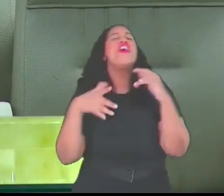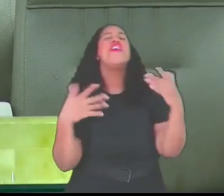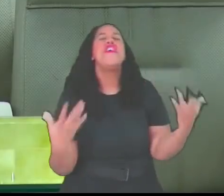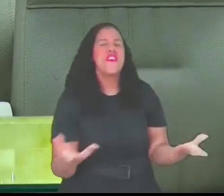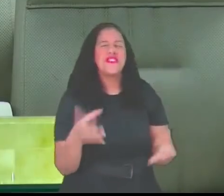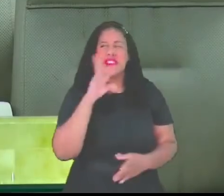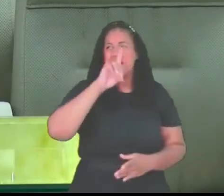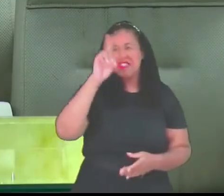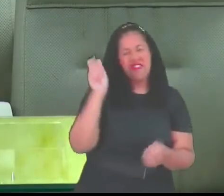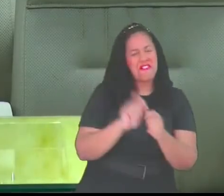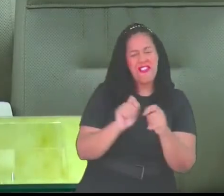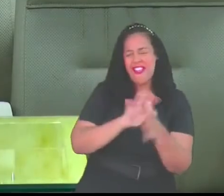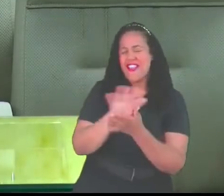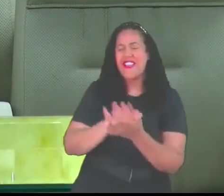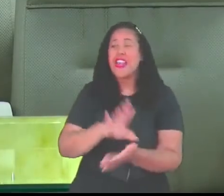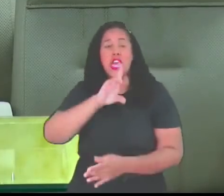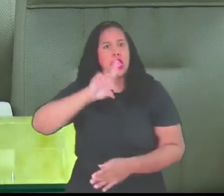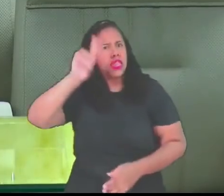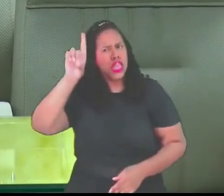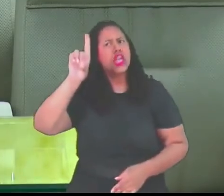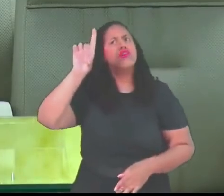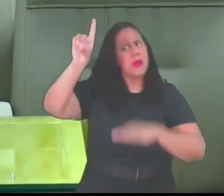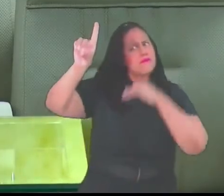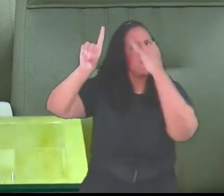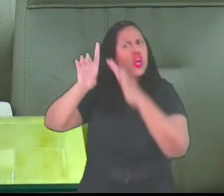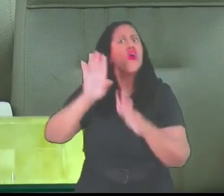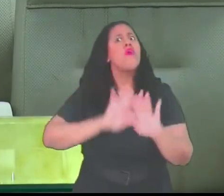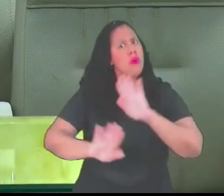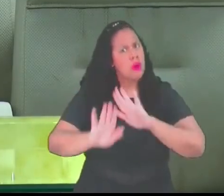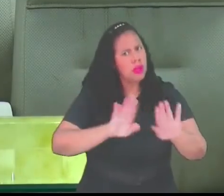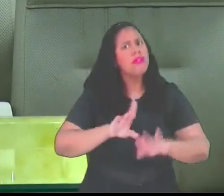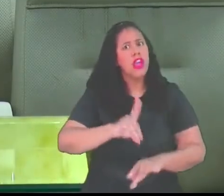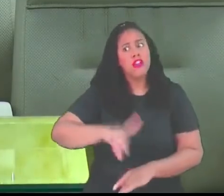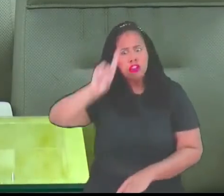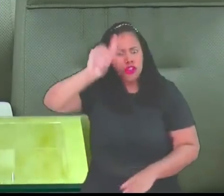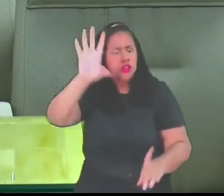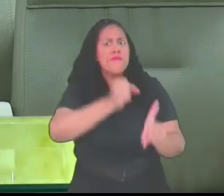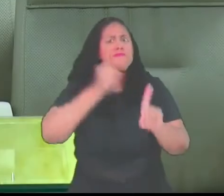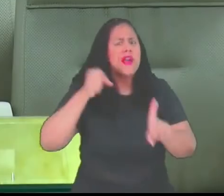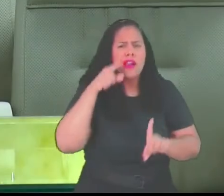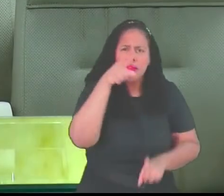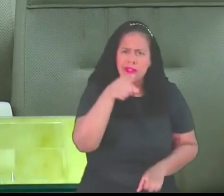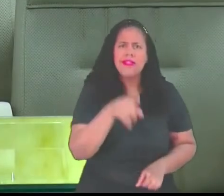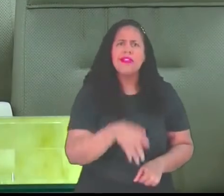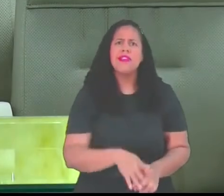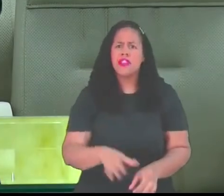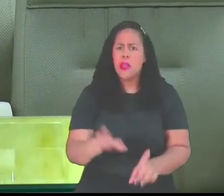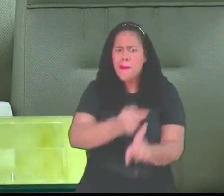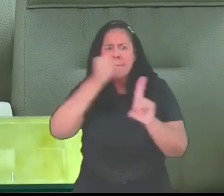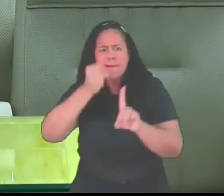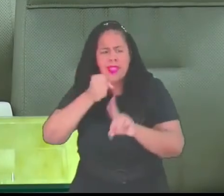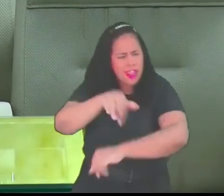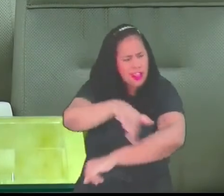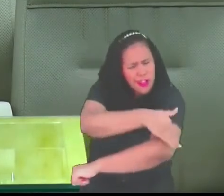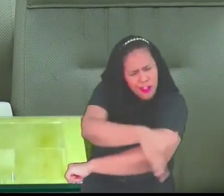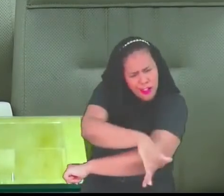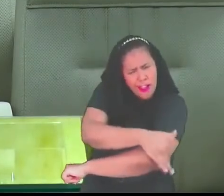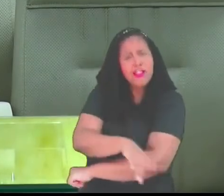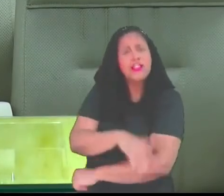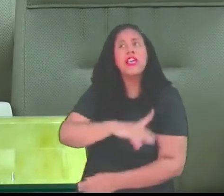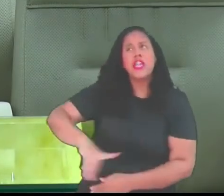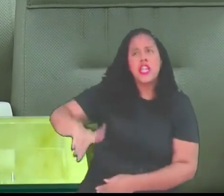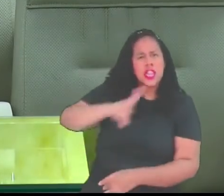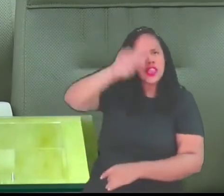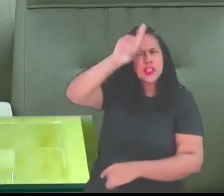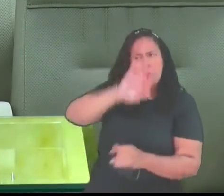que não faz nada? Deus é grande. Cuidado, Deus pega na esquina. Deus pega acolá. Deus pega na virada. Deus pega em